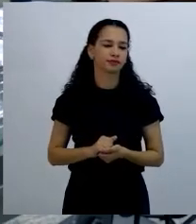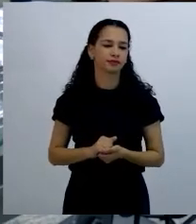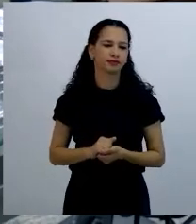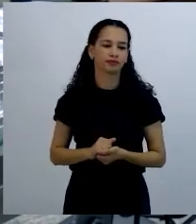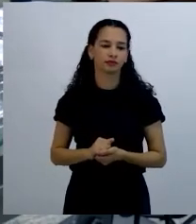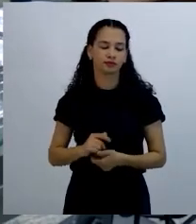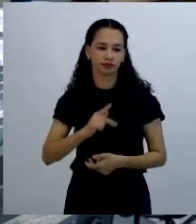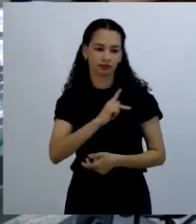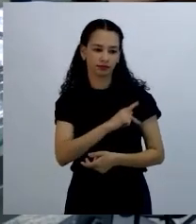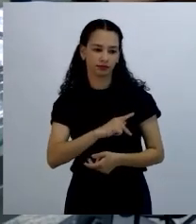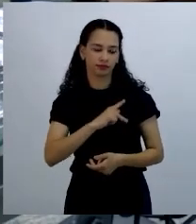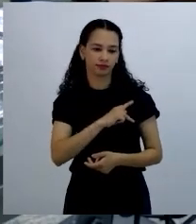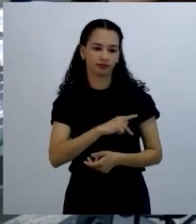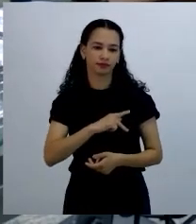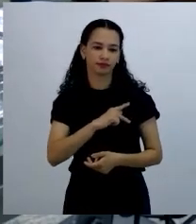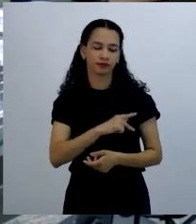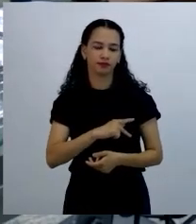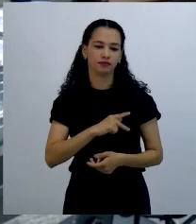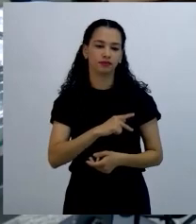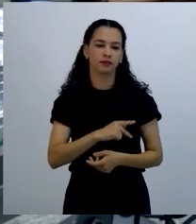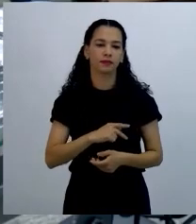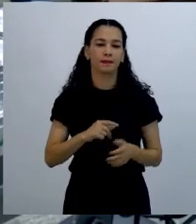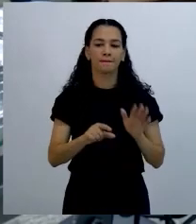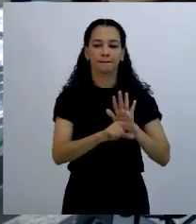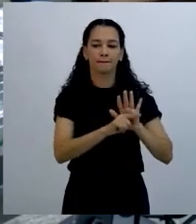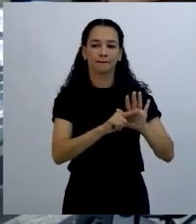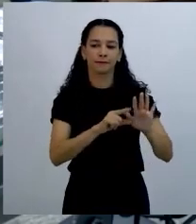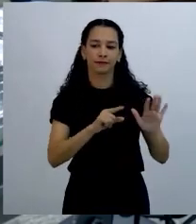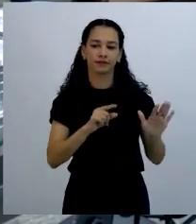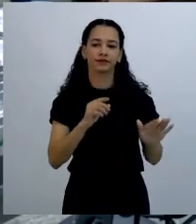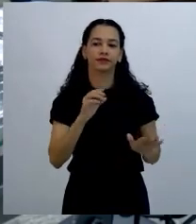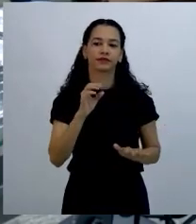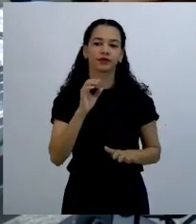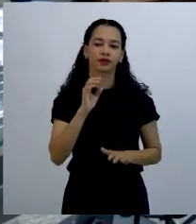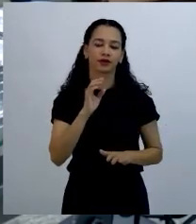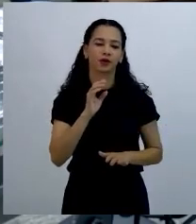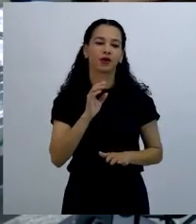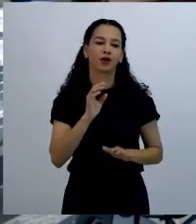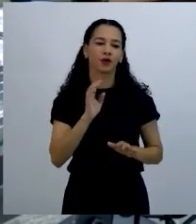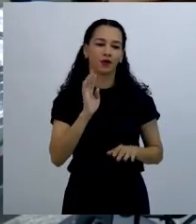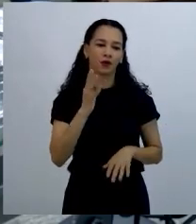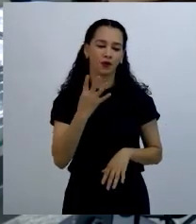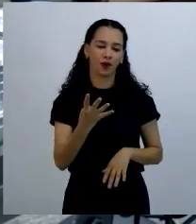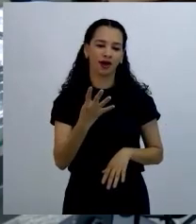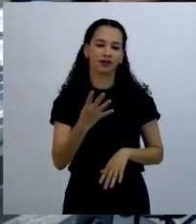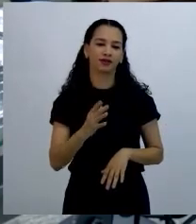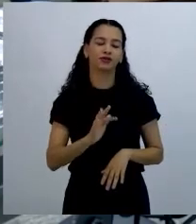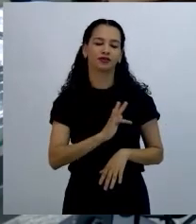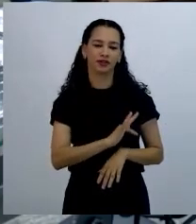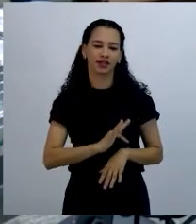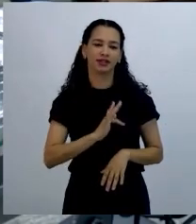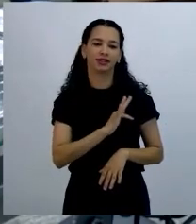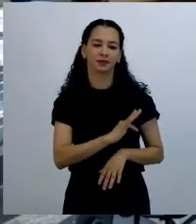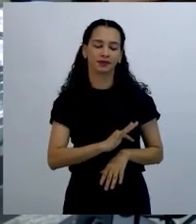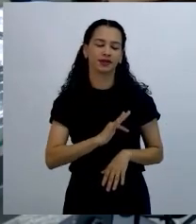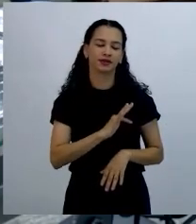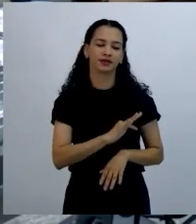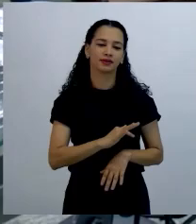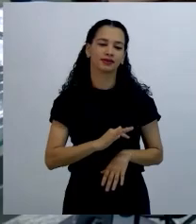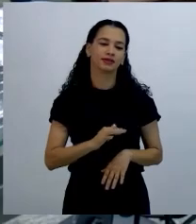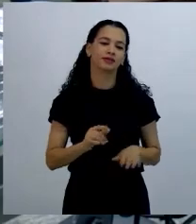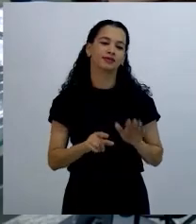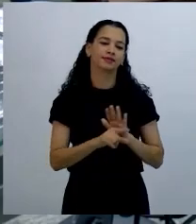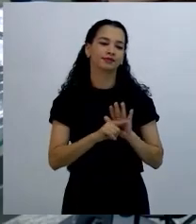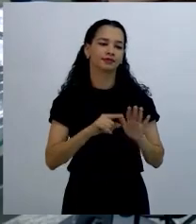assim alegrem-se alegrem-se agora deixa ele fazer uma pergunta se eu der uma ordem a você e como imperativo